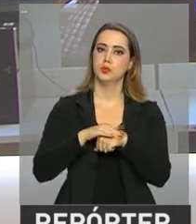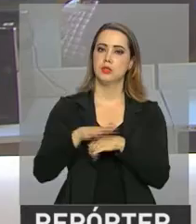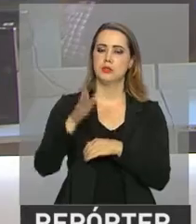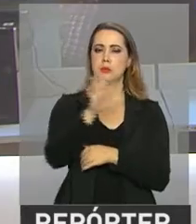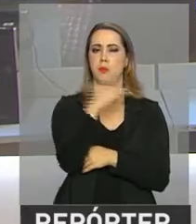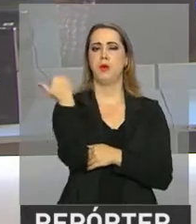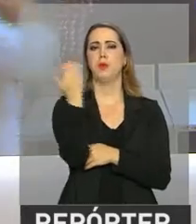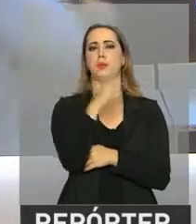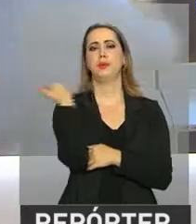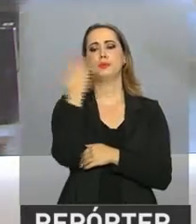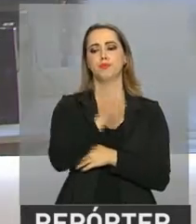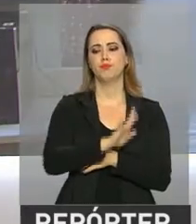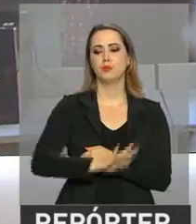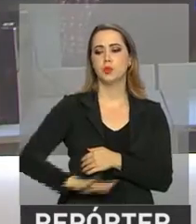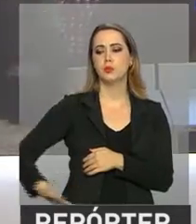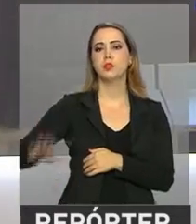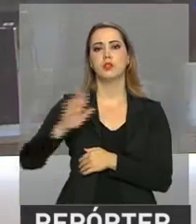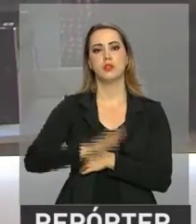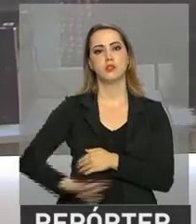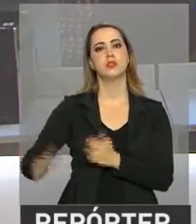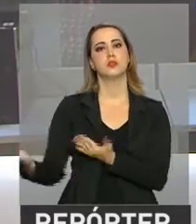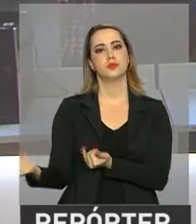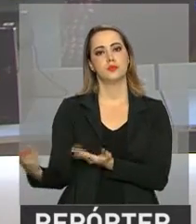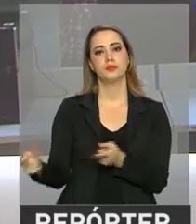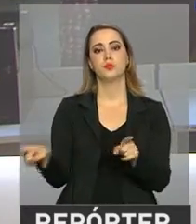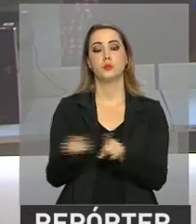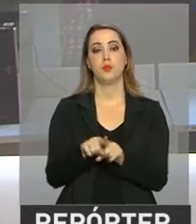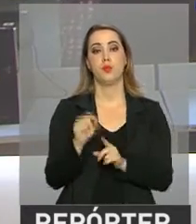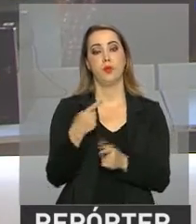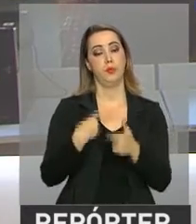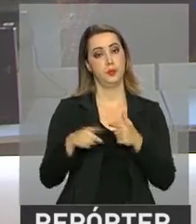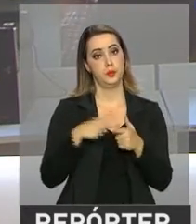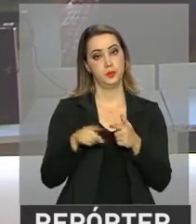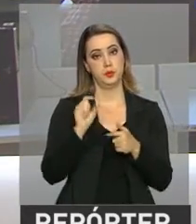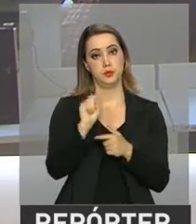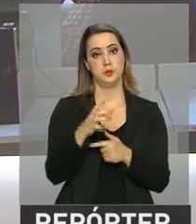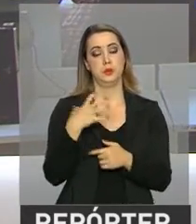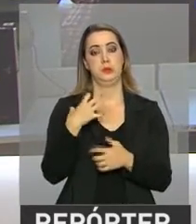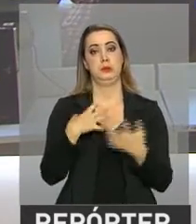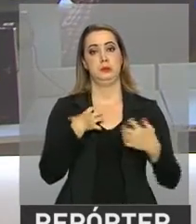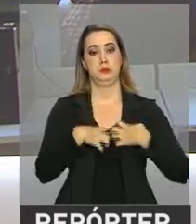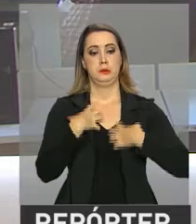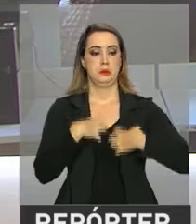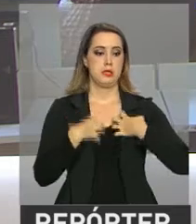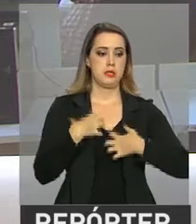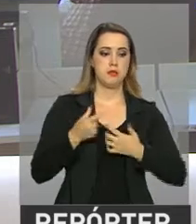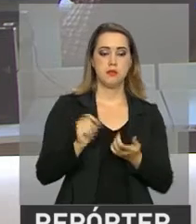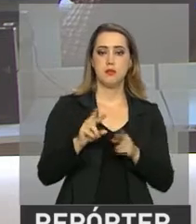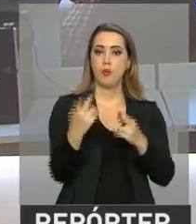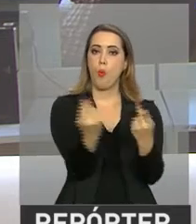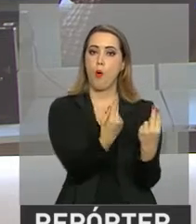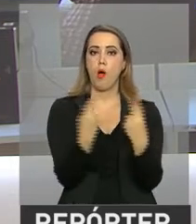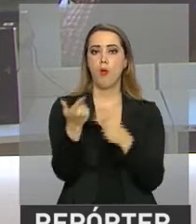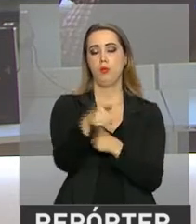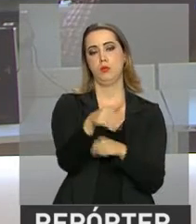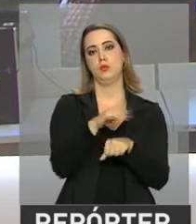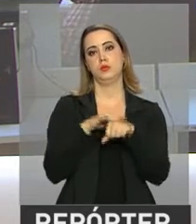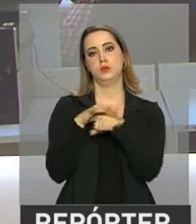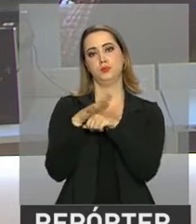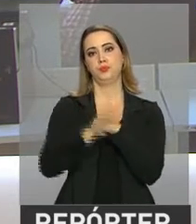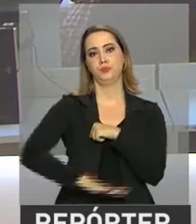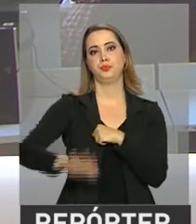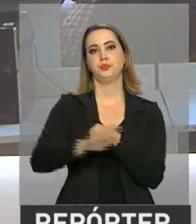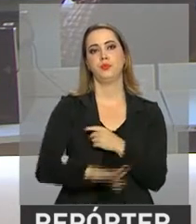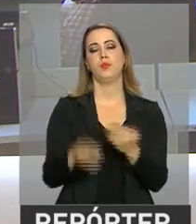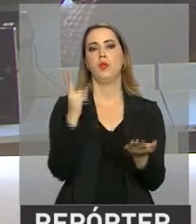Brasil. Um dos principais problemas é que os sintomas podem ser confundidos com os de outras doenças comuns da infância. Mesmo com essa dificuldade,